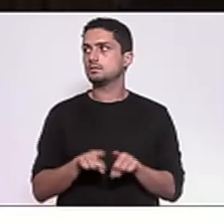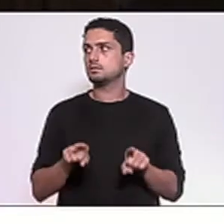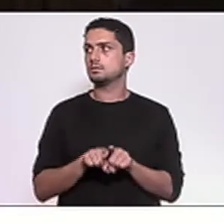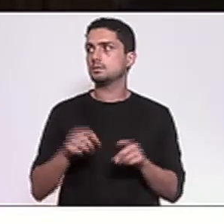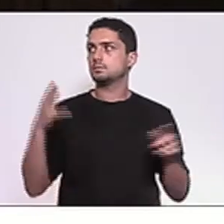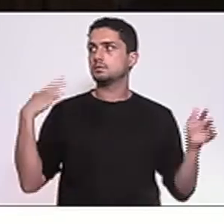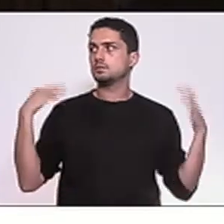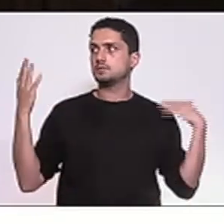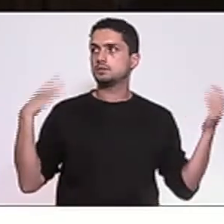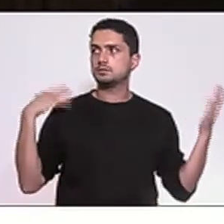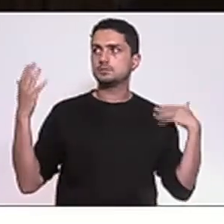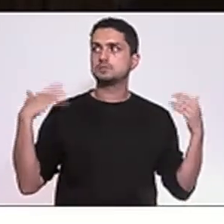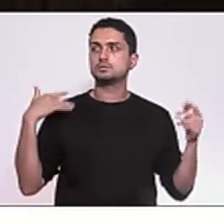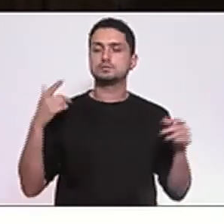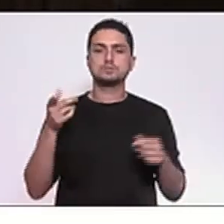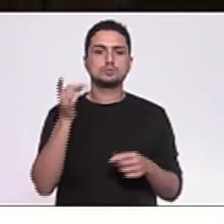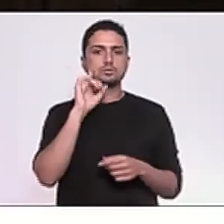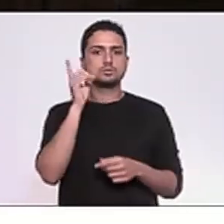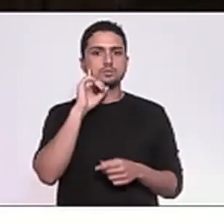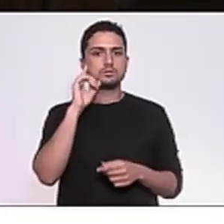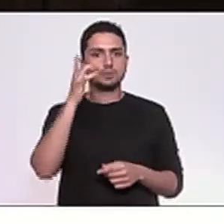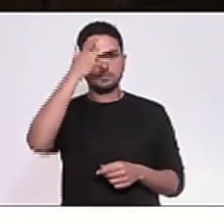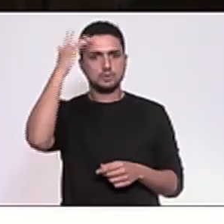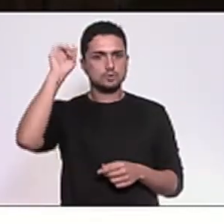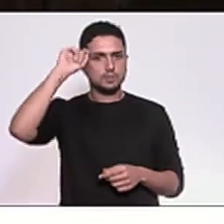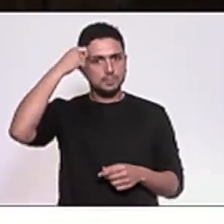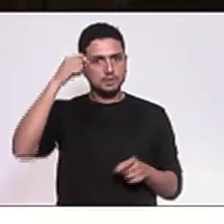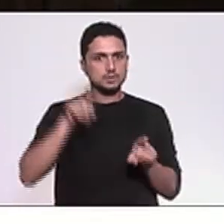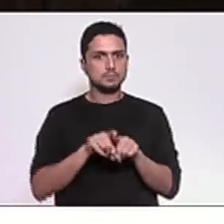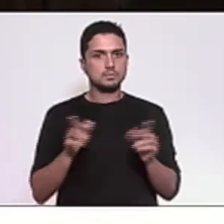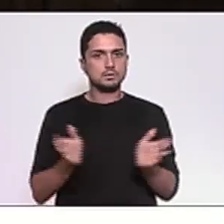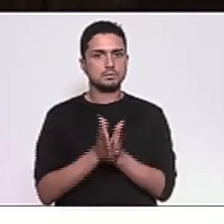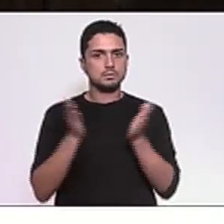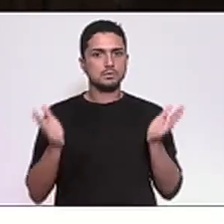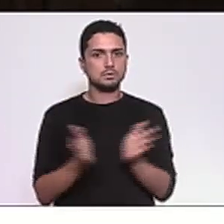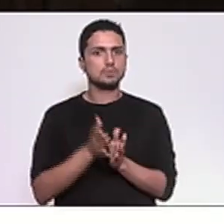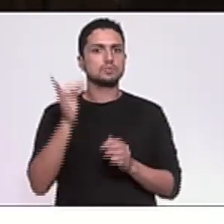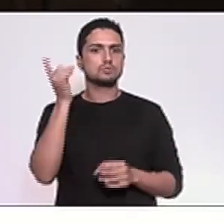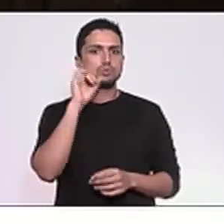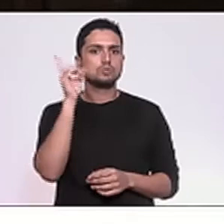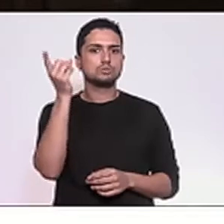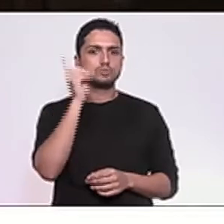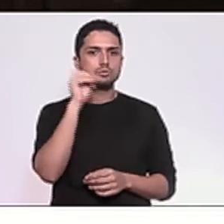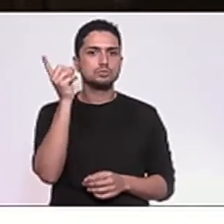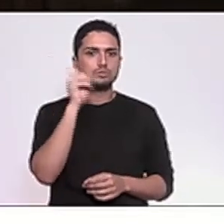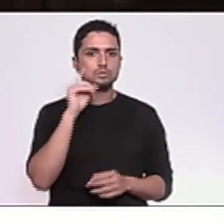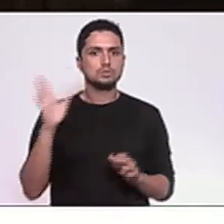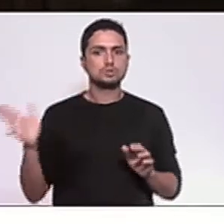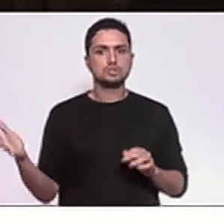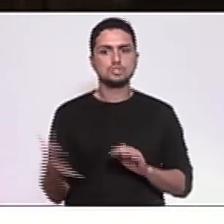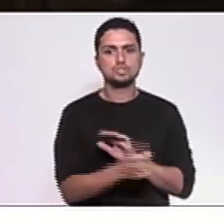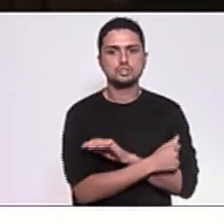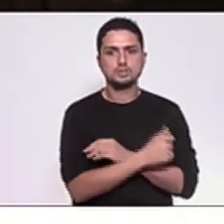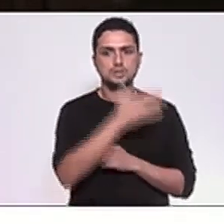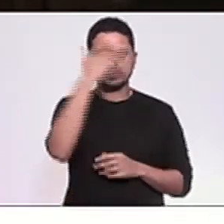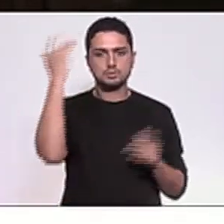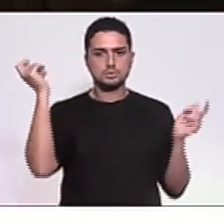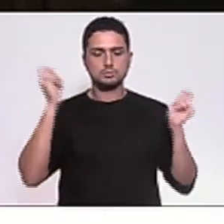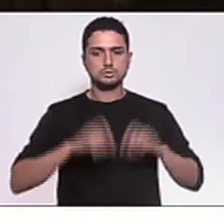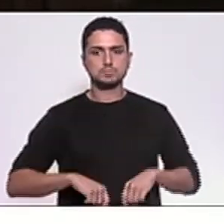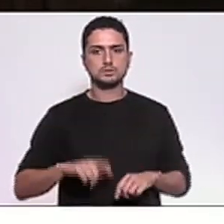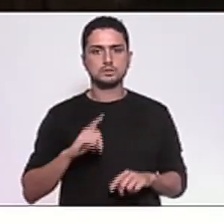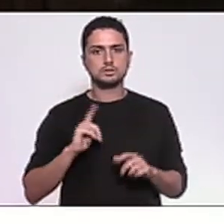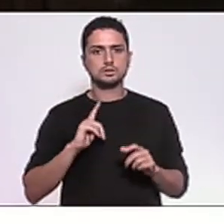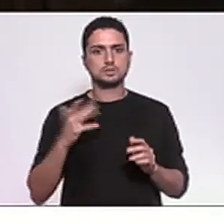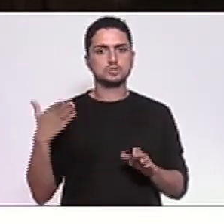militarizando o cotidiano de gente preta, de gente pobre, cotidianamente, retirando essas pessoas a possibilidade de chegar